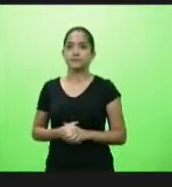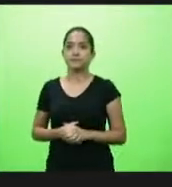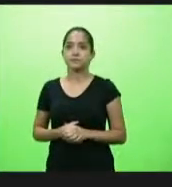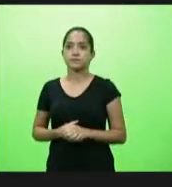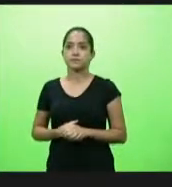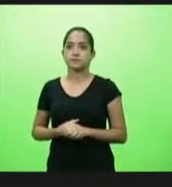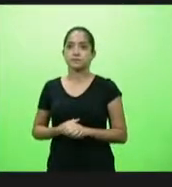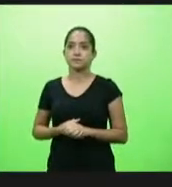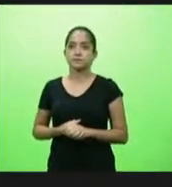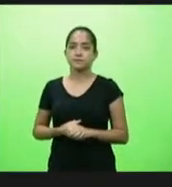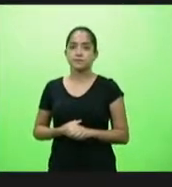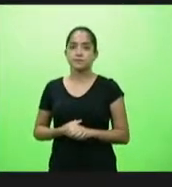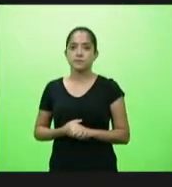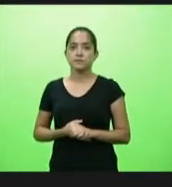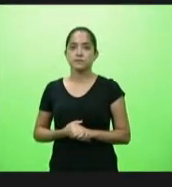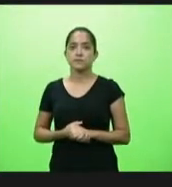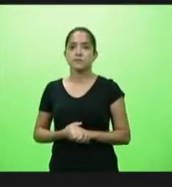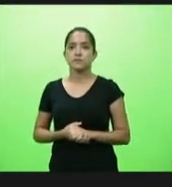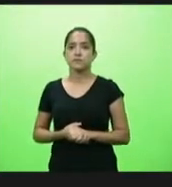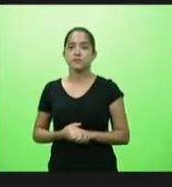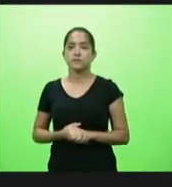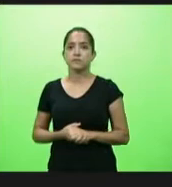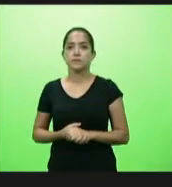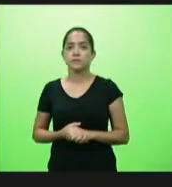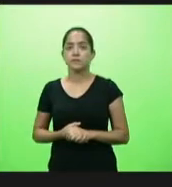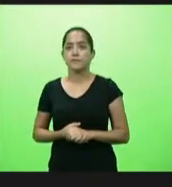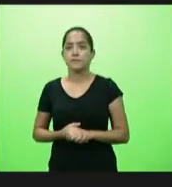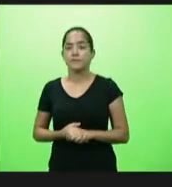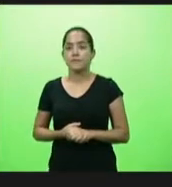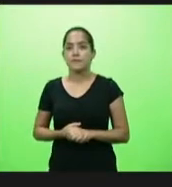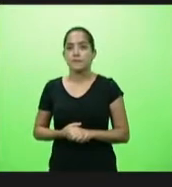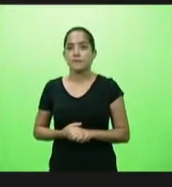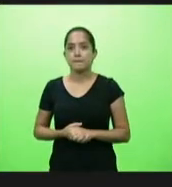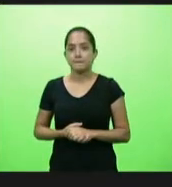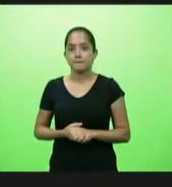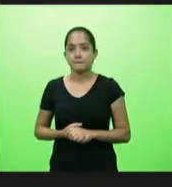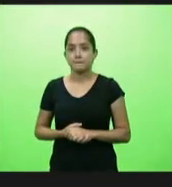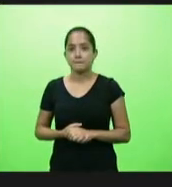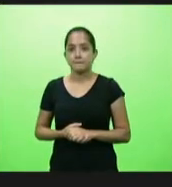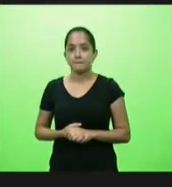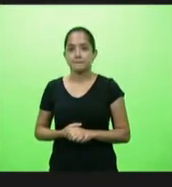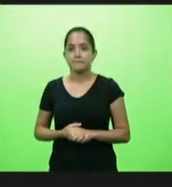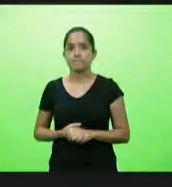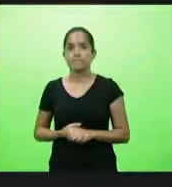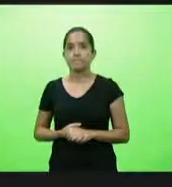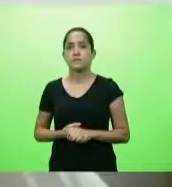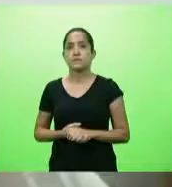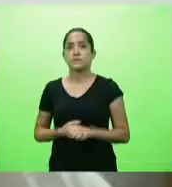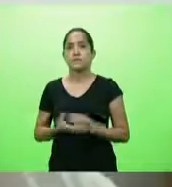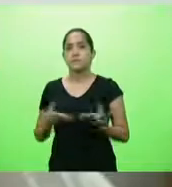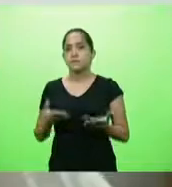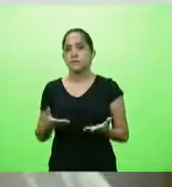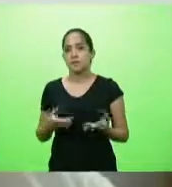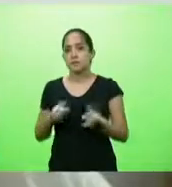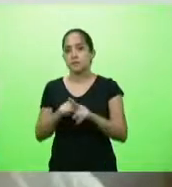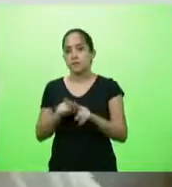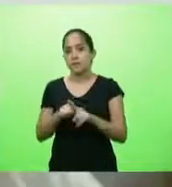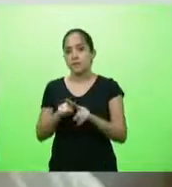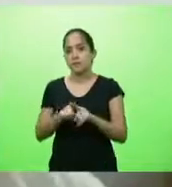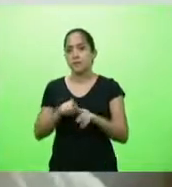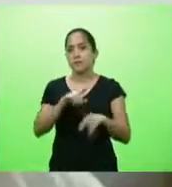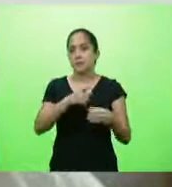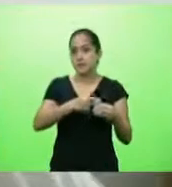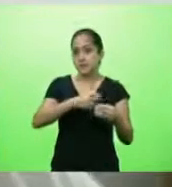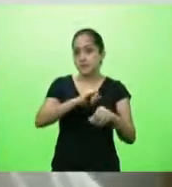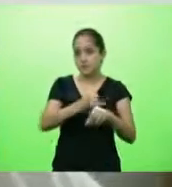Ok, Ok, obrigada. Inclusive, citando aqui Joinville,